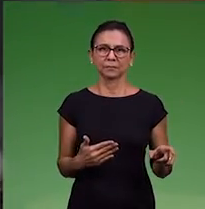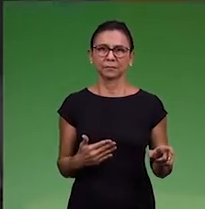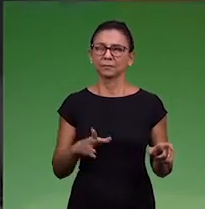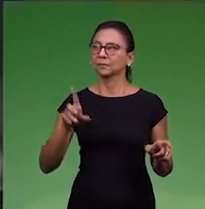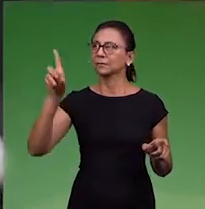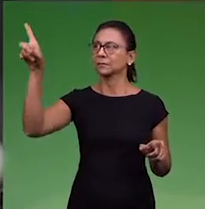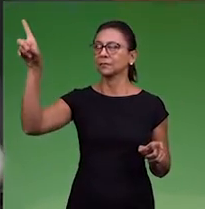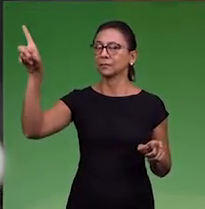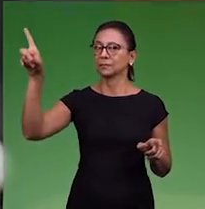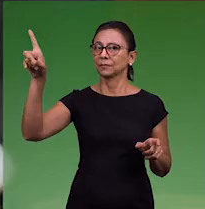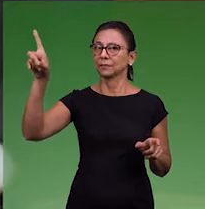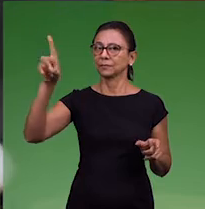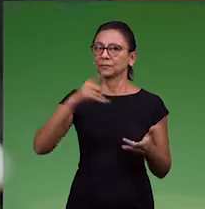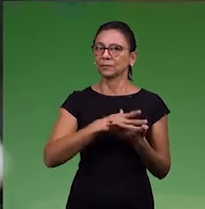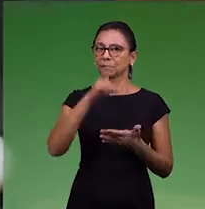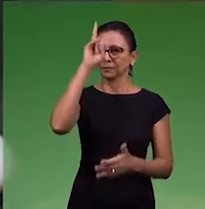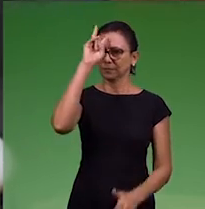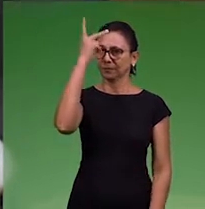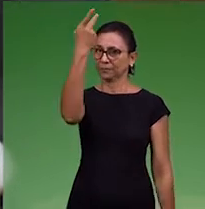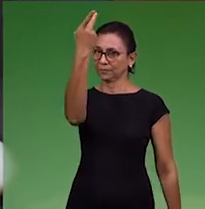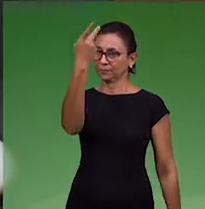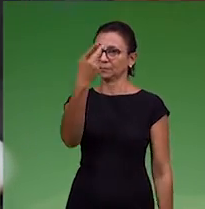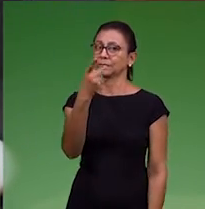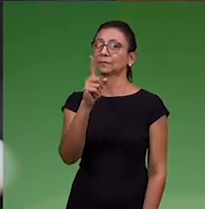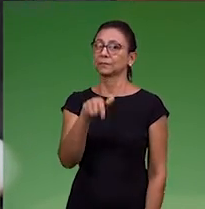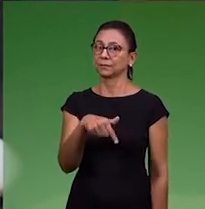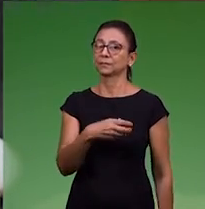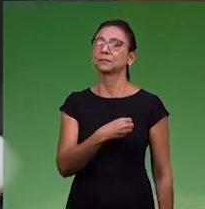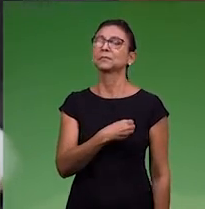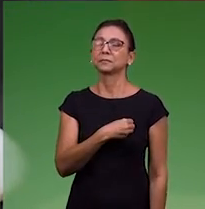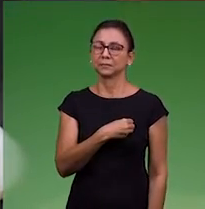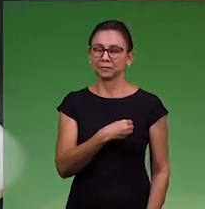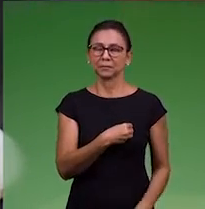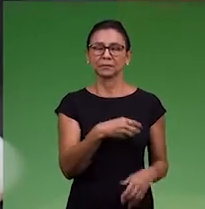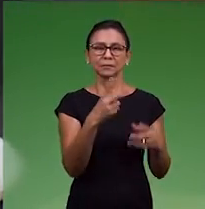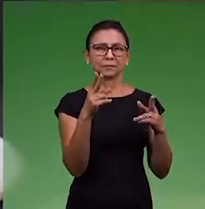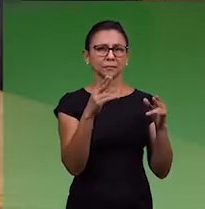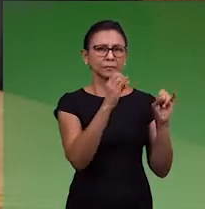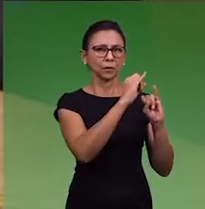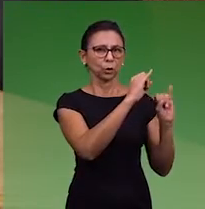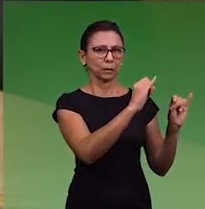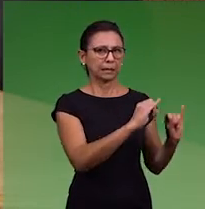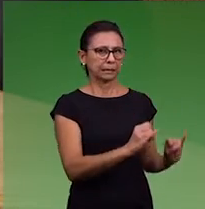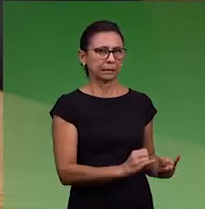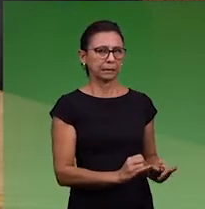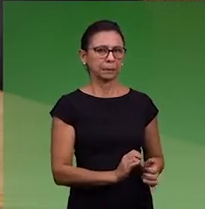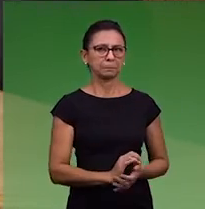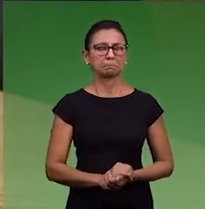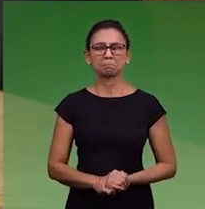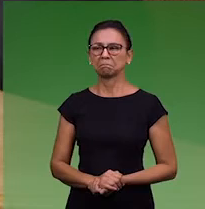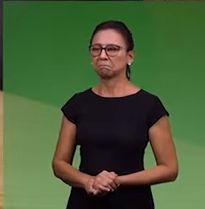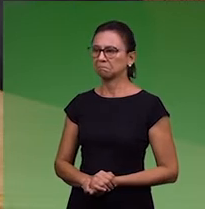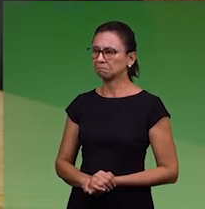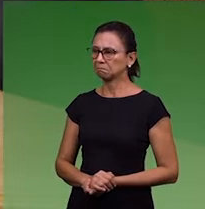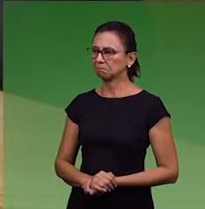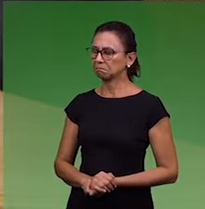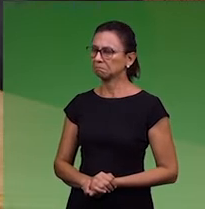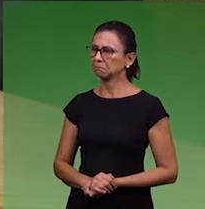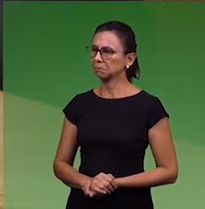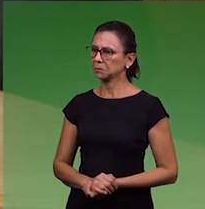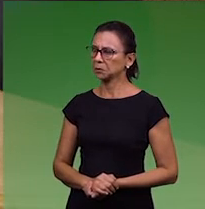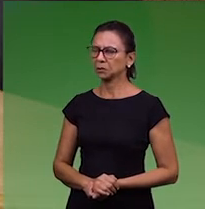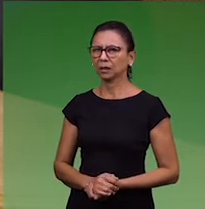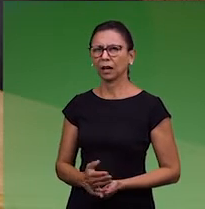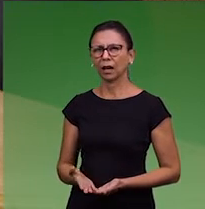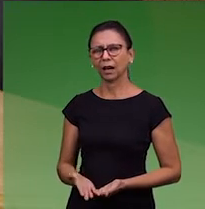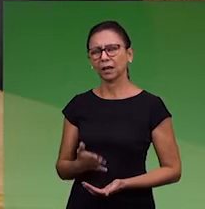que eu entro na rebelião. E é pecado. E é idolatria. Que coisa maravilhosa. É uma